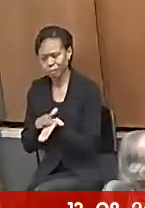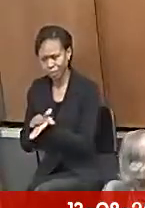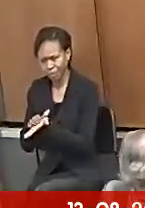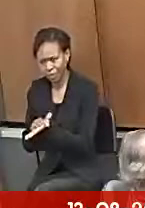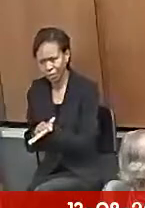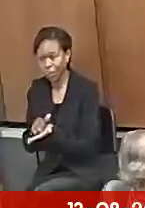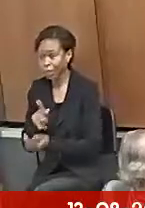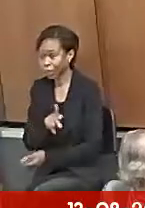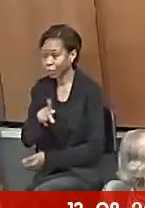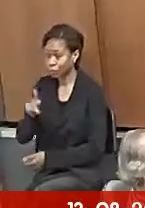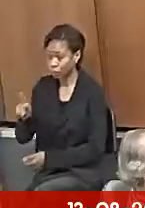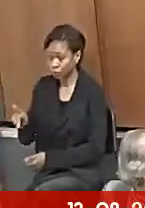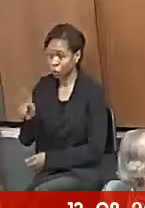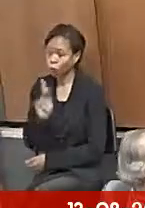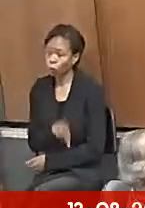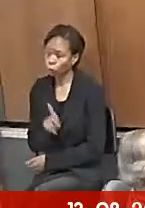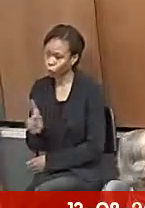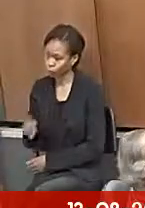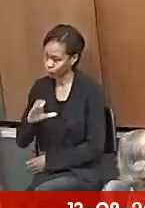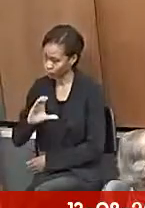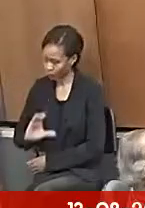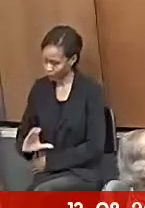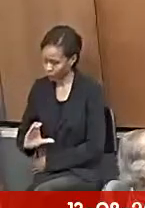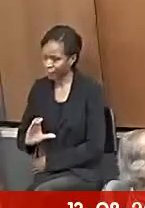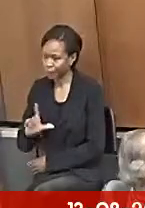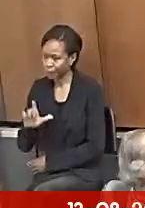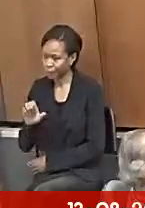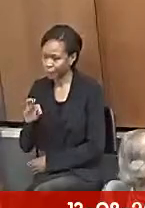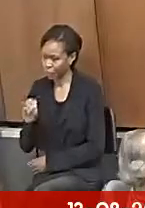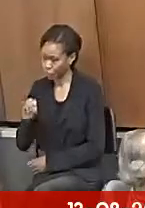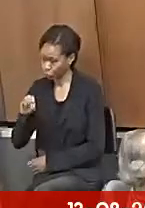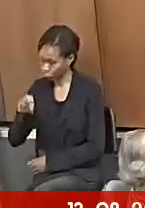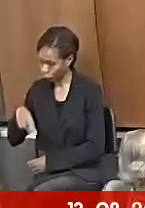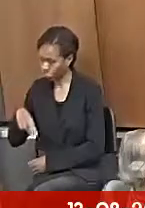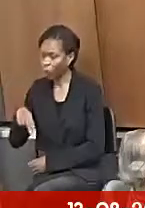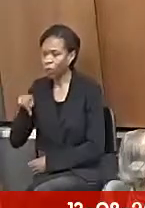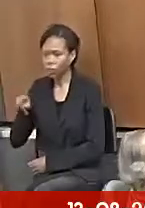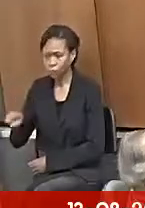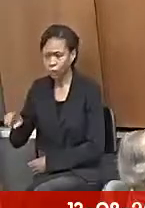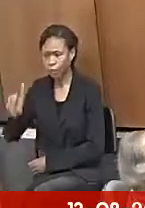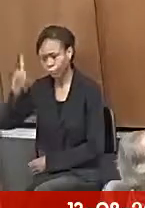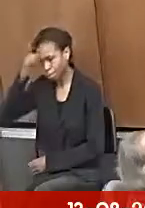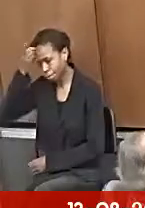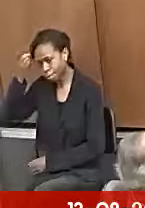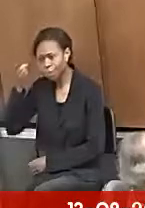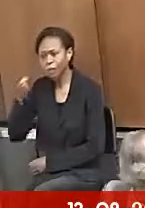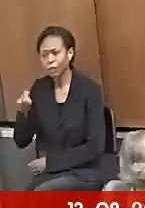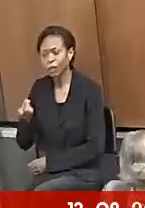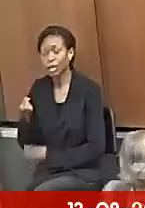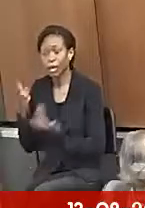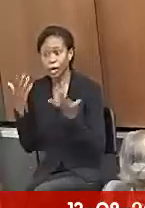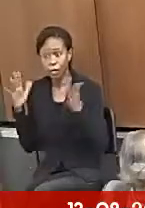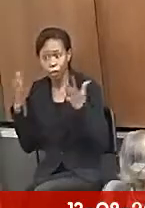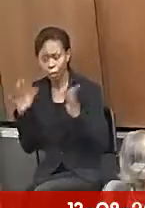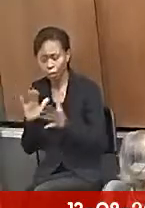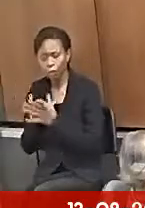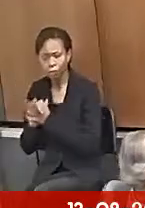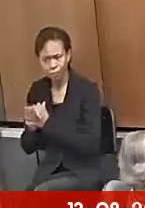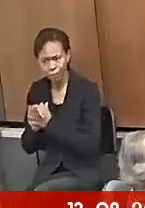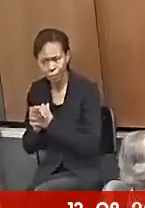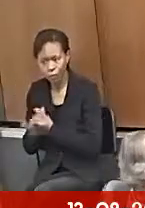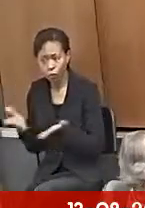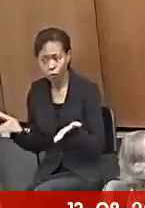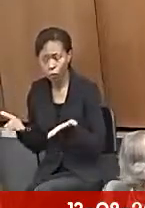nosso presidente professor cleiton é que idealizou e foi entendeu que idealizou e formatou